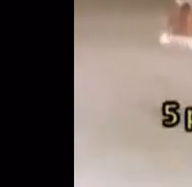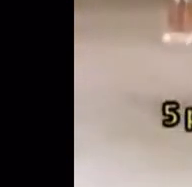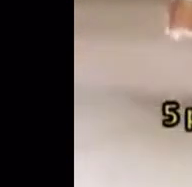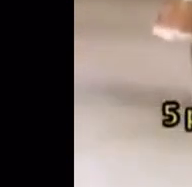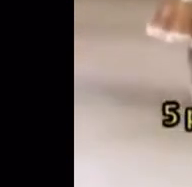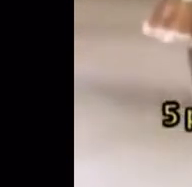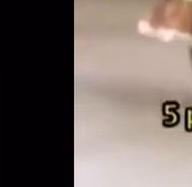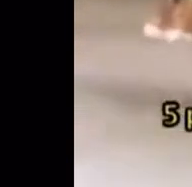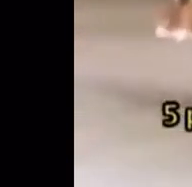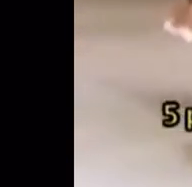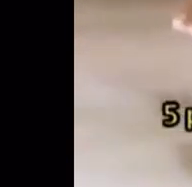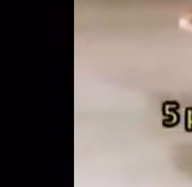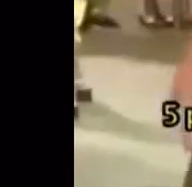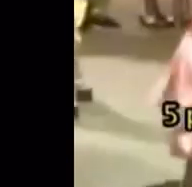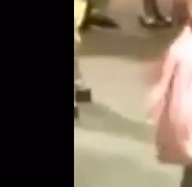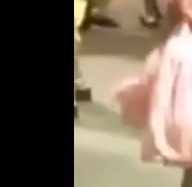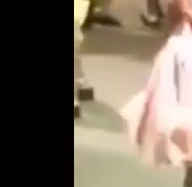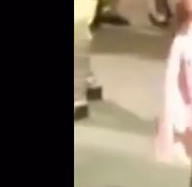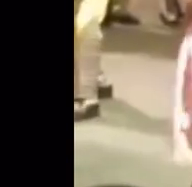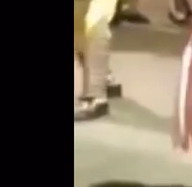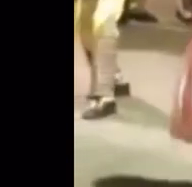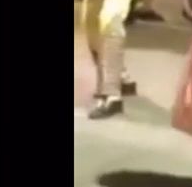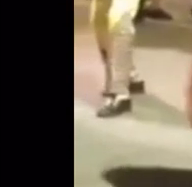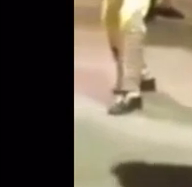para encenação, que é o nosso teatro.